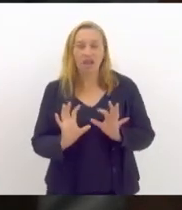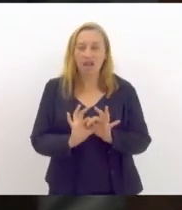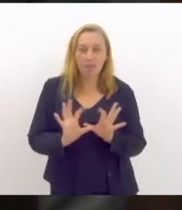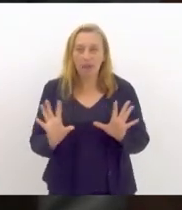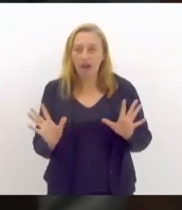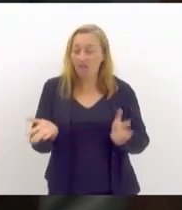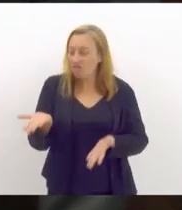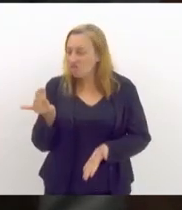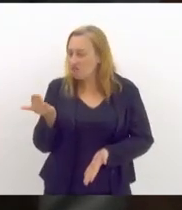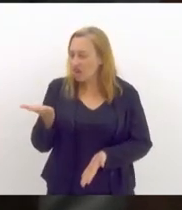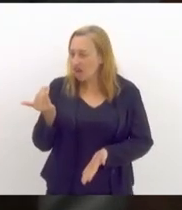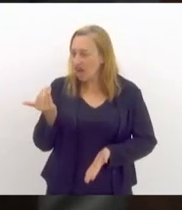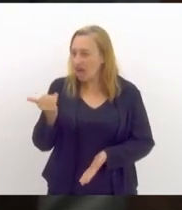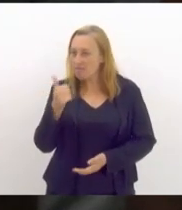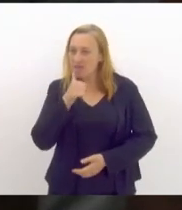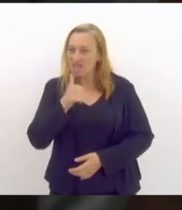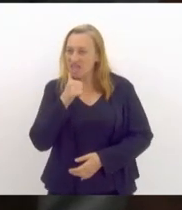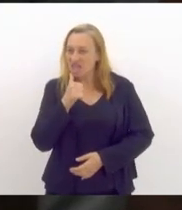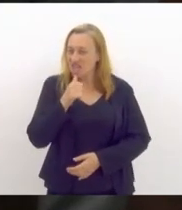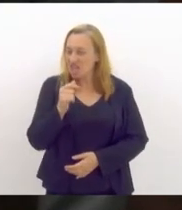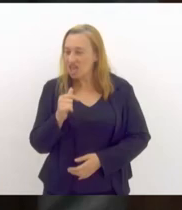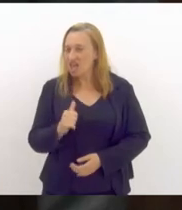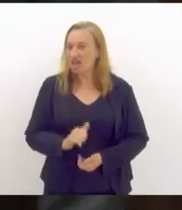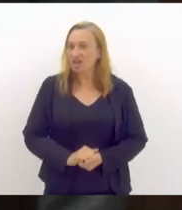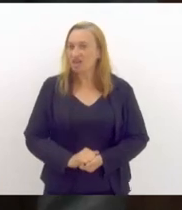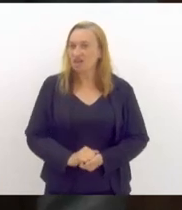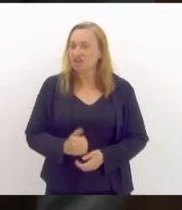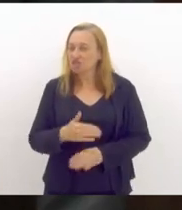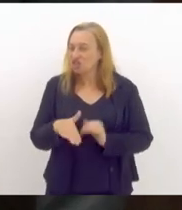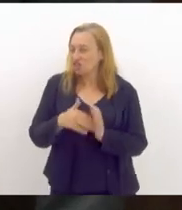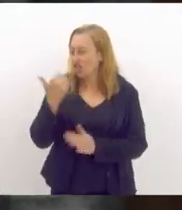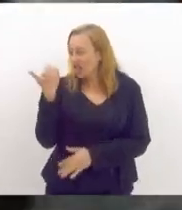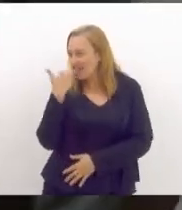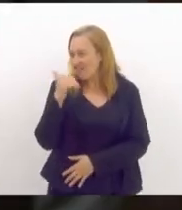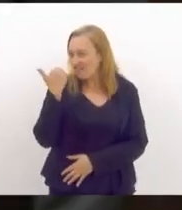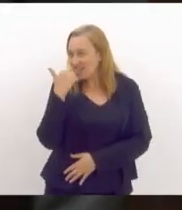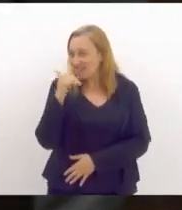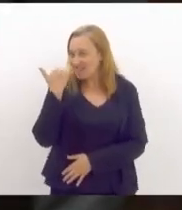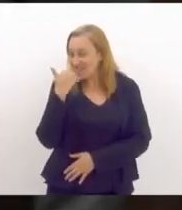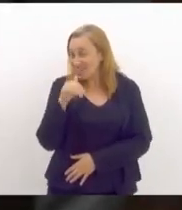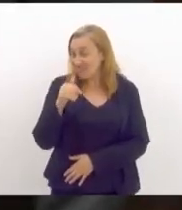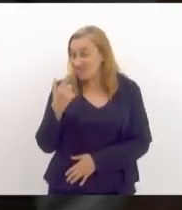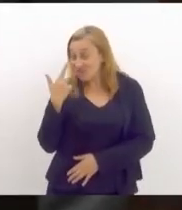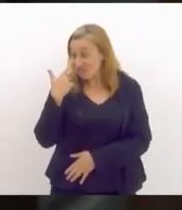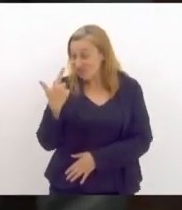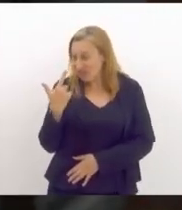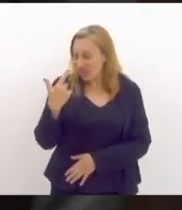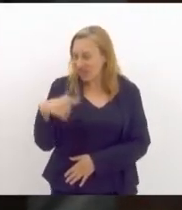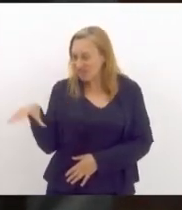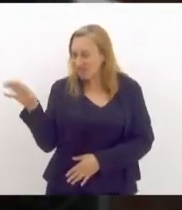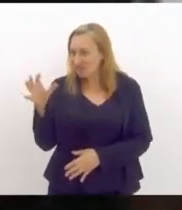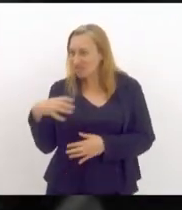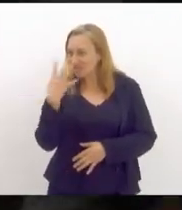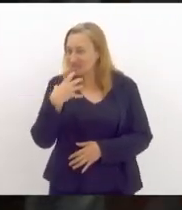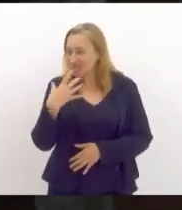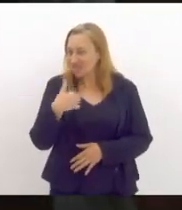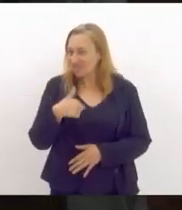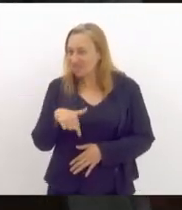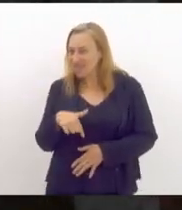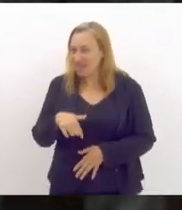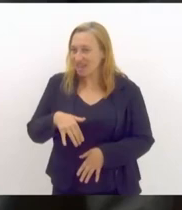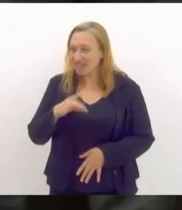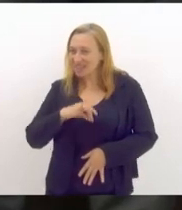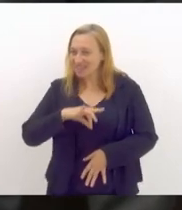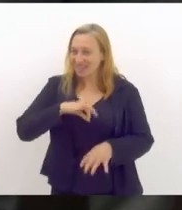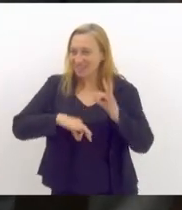vem cá novinha toda safadinha tu ouve esse som e já fica molhadona